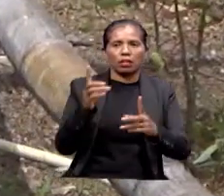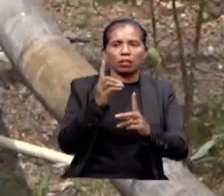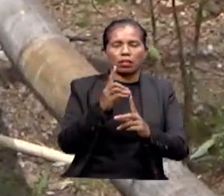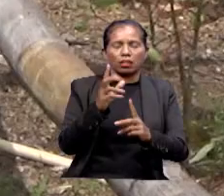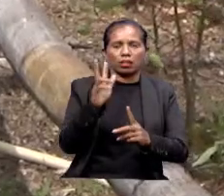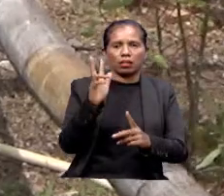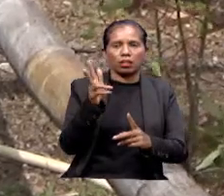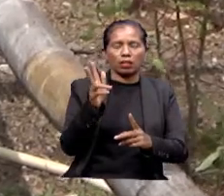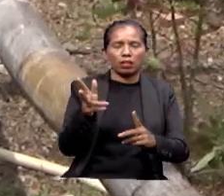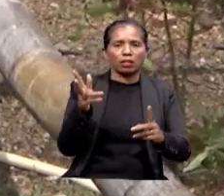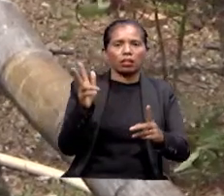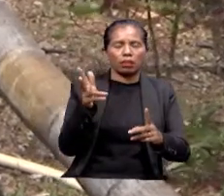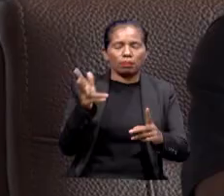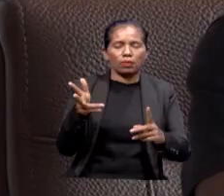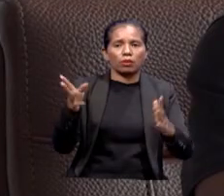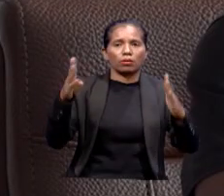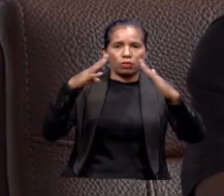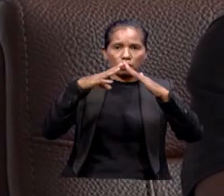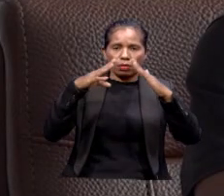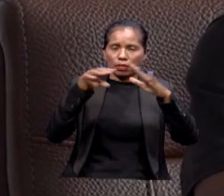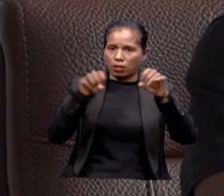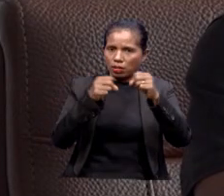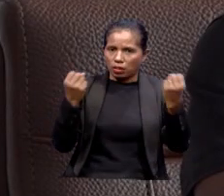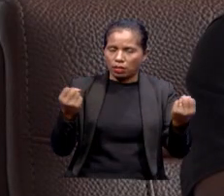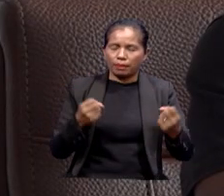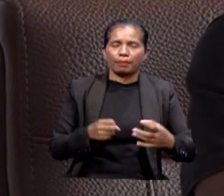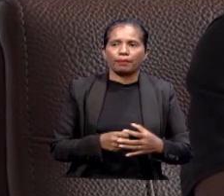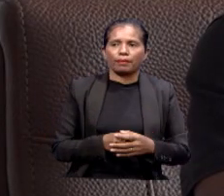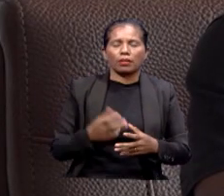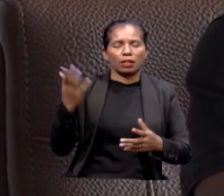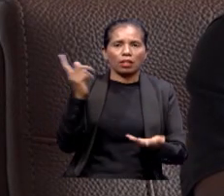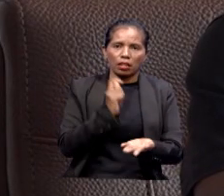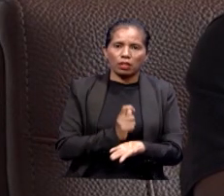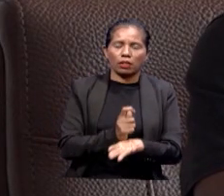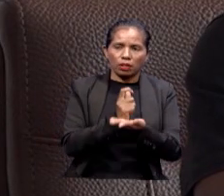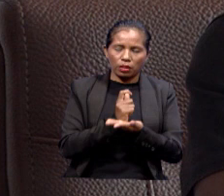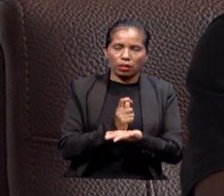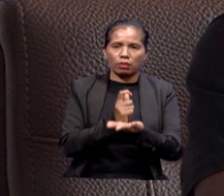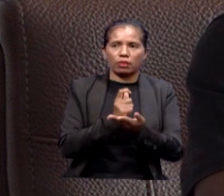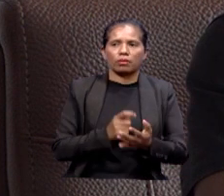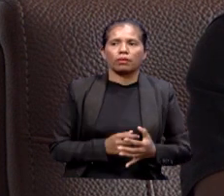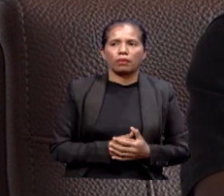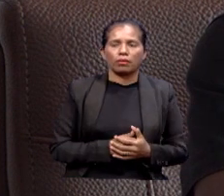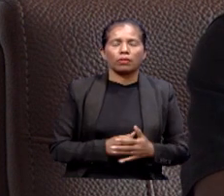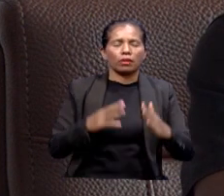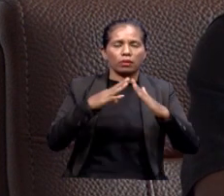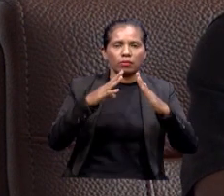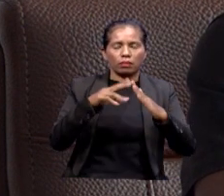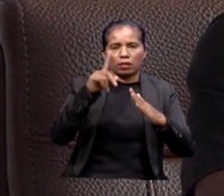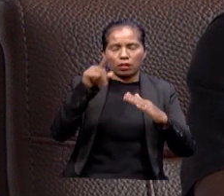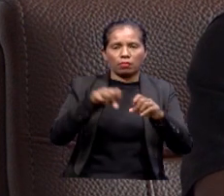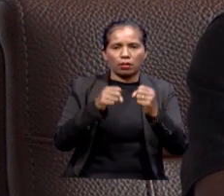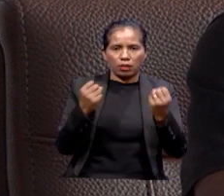36 casas. Nebe maka iha atauru iha umaida maketan